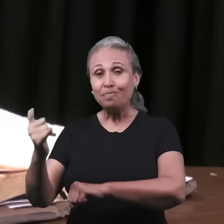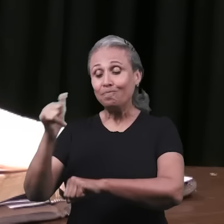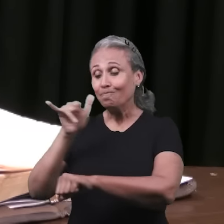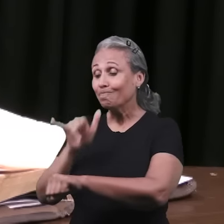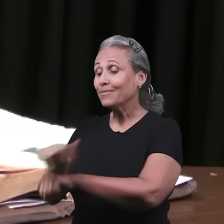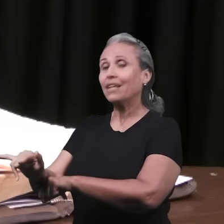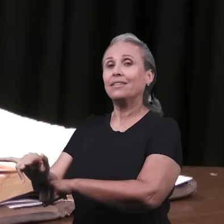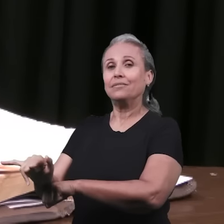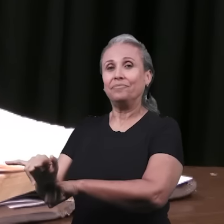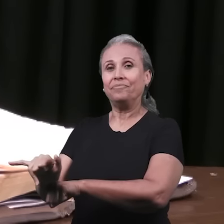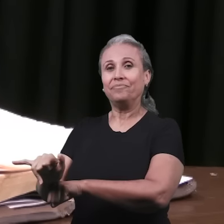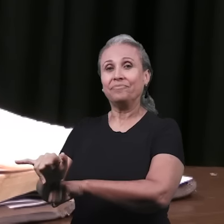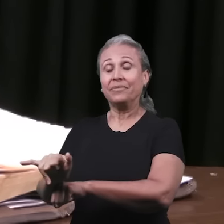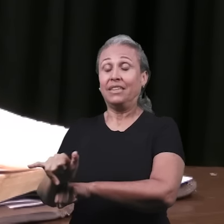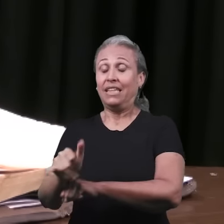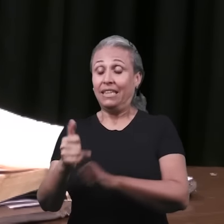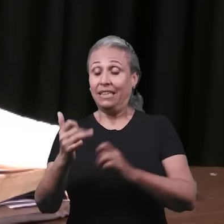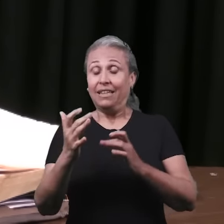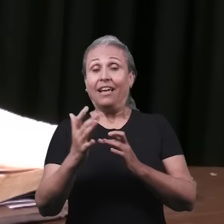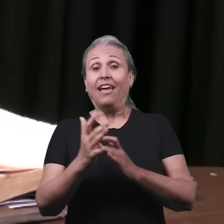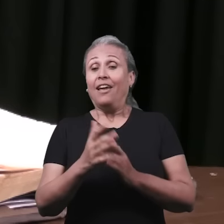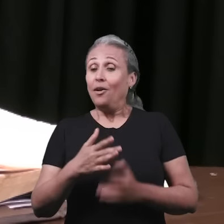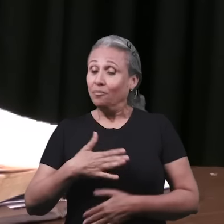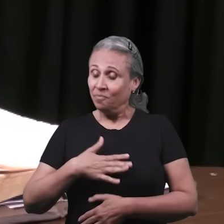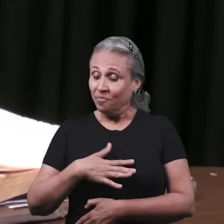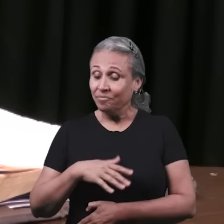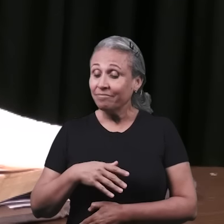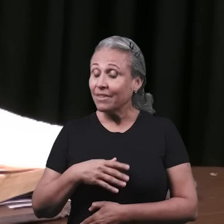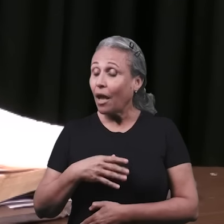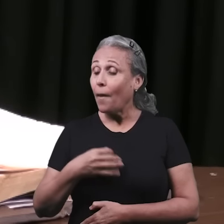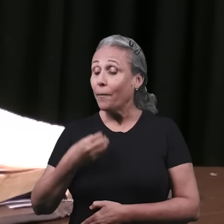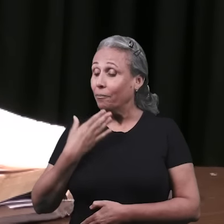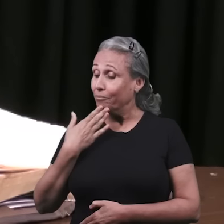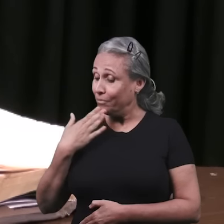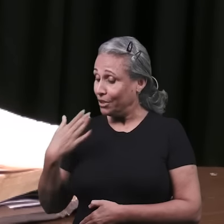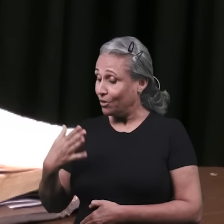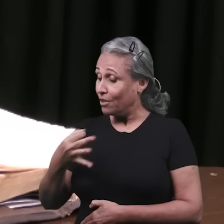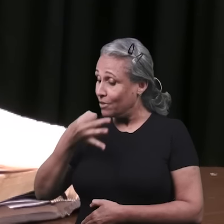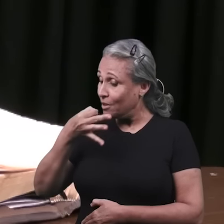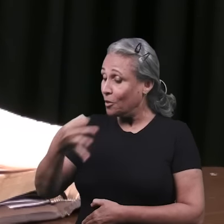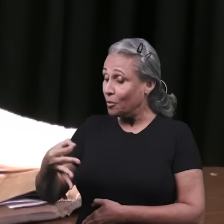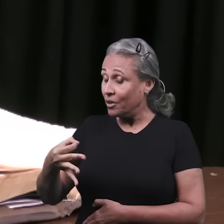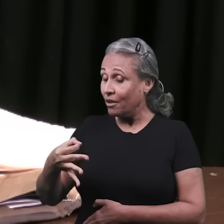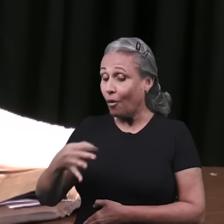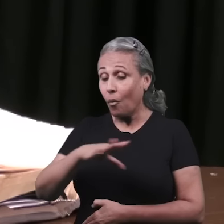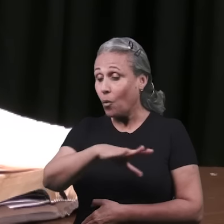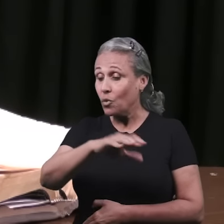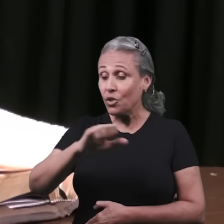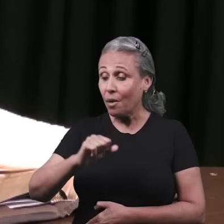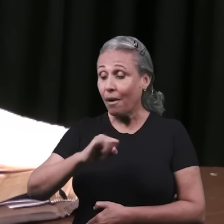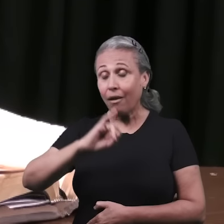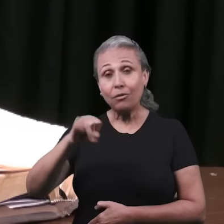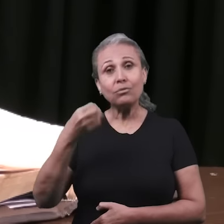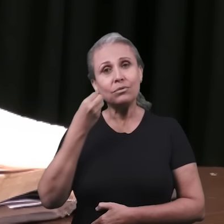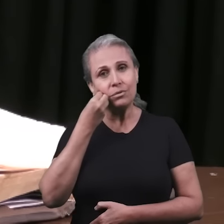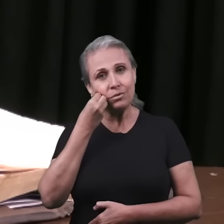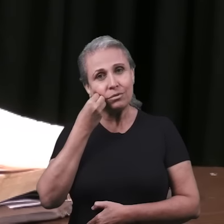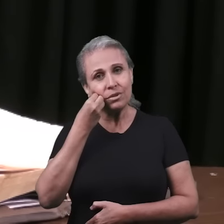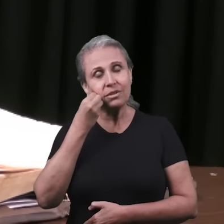para Judas. Queria que você comentasse alguma coisa sobre esse chamado que Jesus fez para a vida de